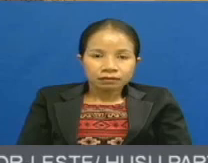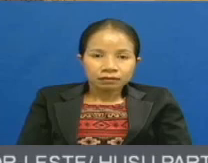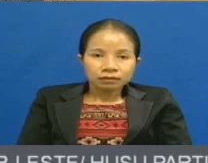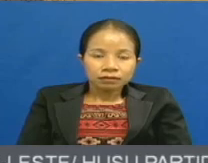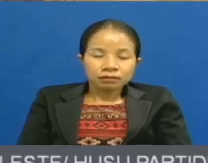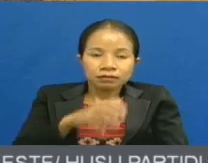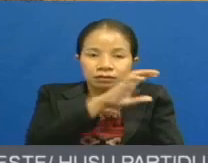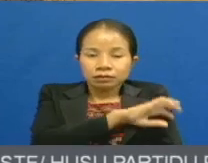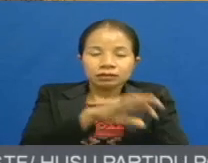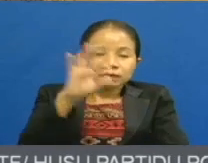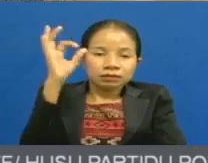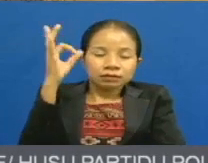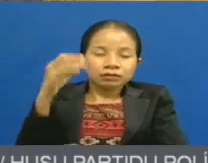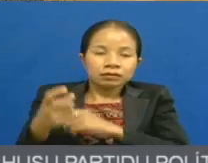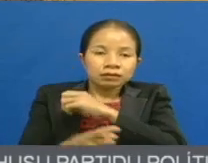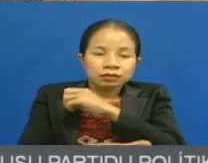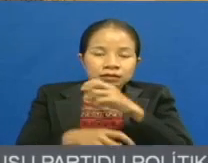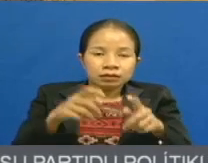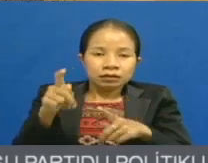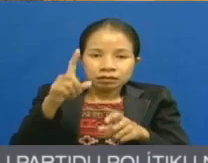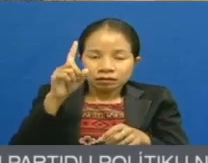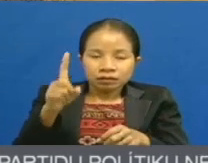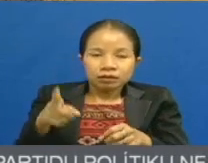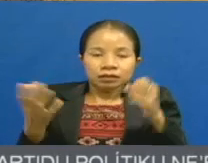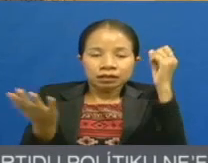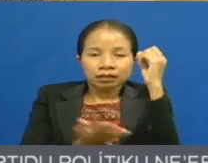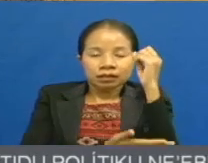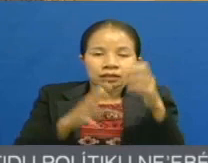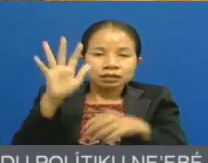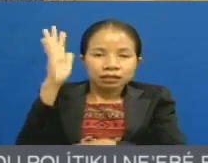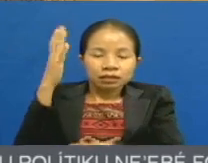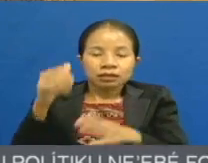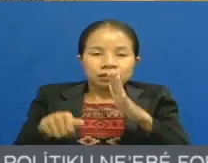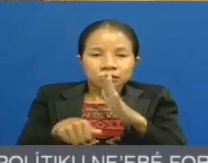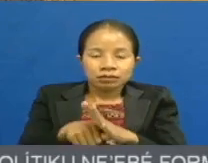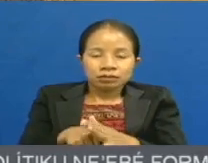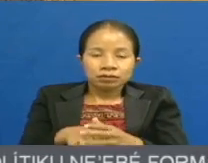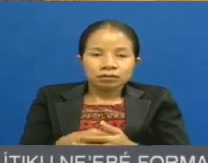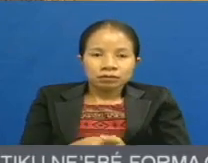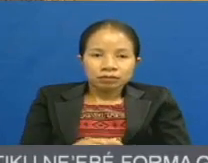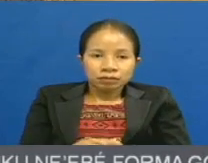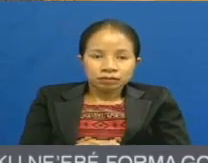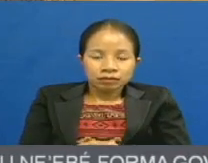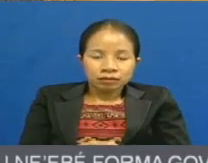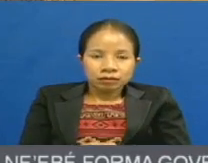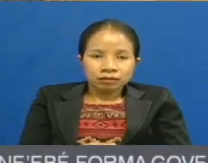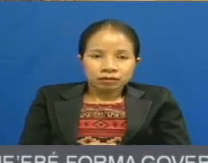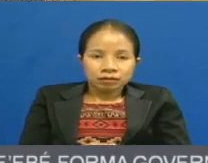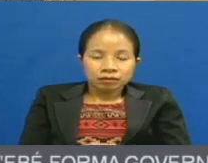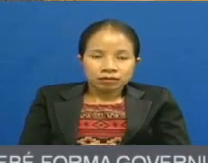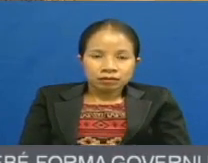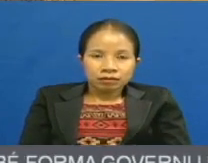Guarda Floresta aplica sanção ba cidadão Idanebe Kuaai ho ilegal. Iha área be malae suku foho